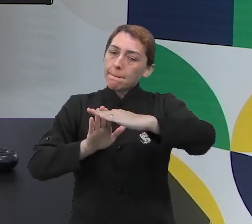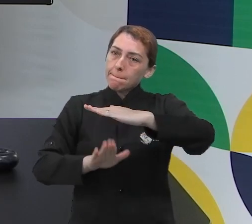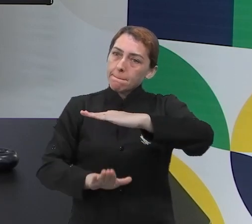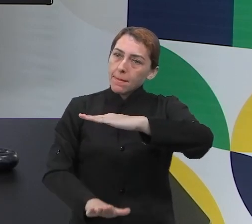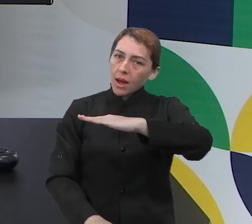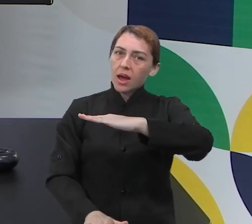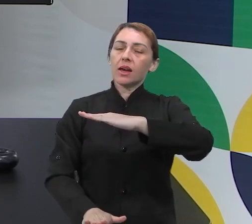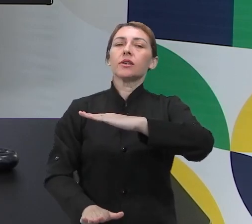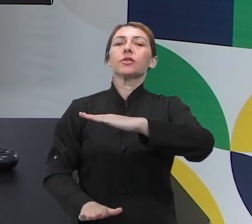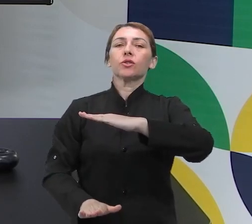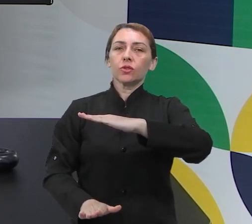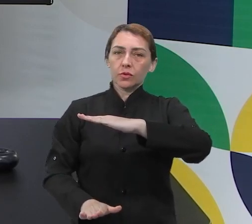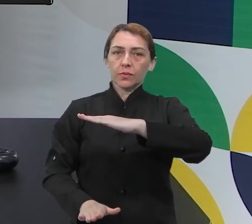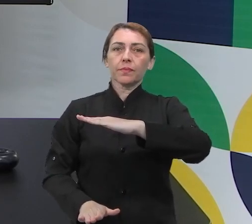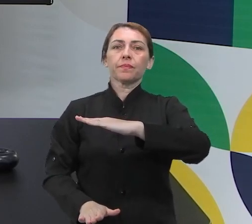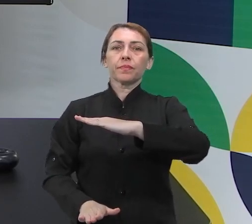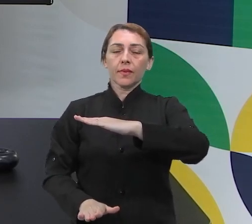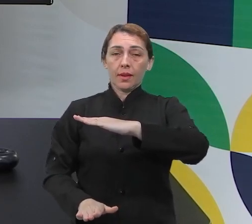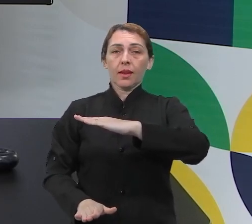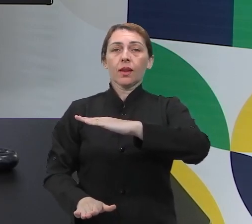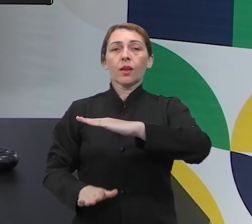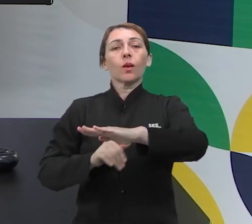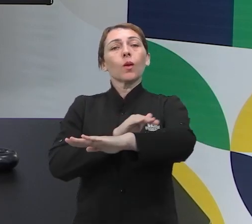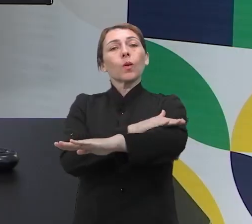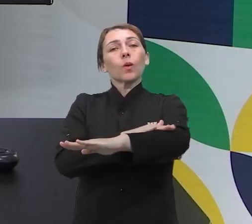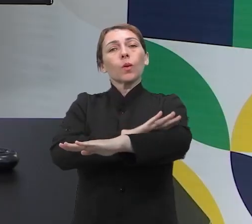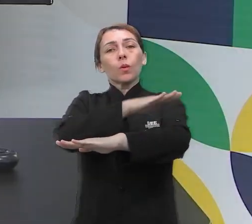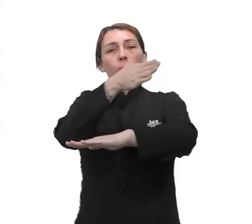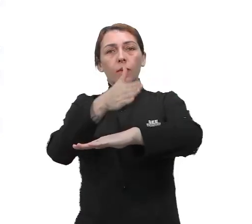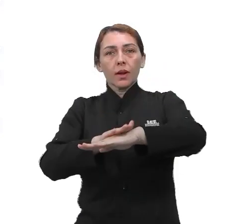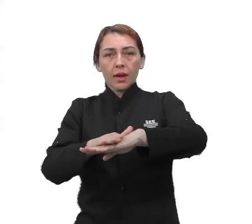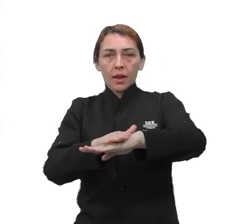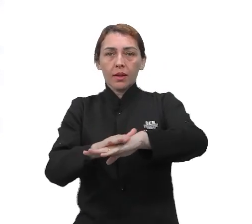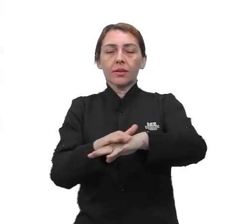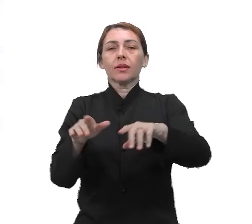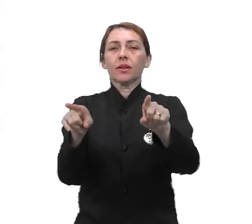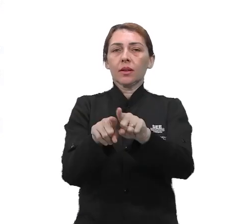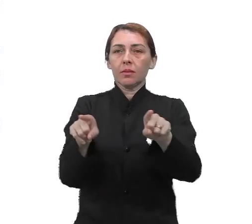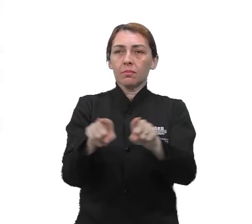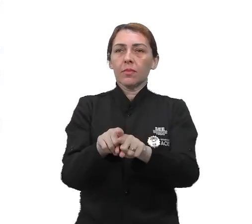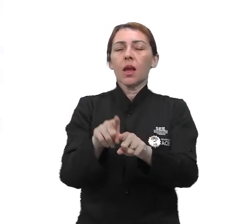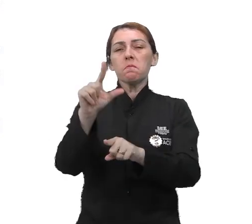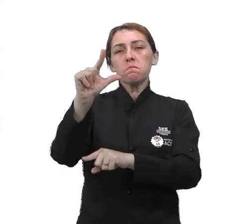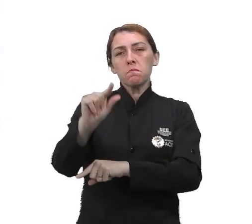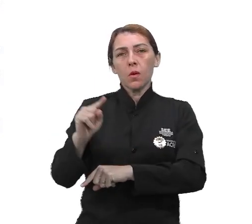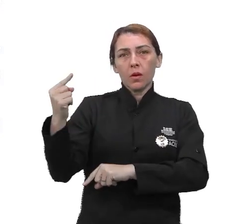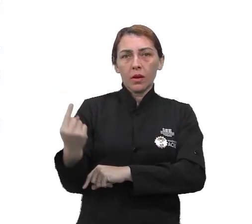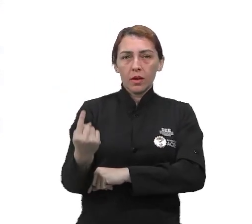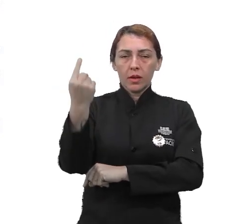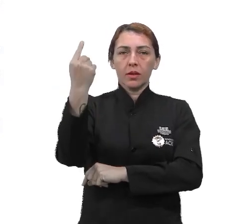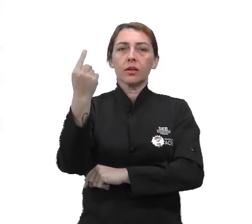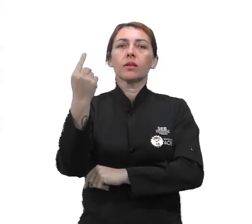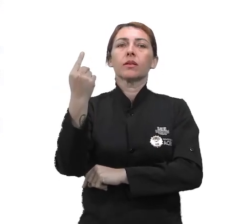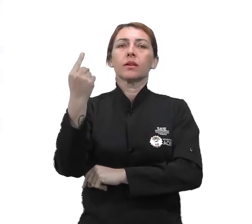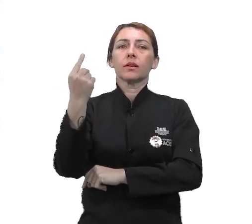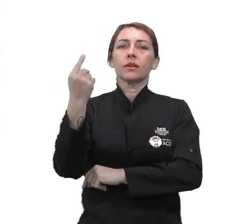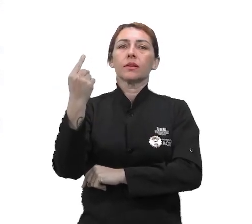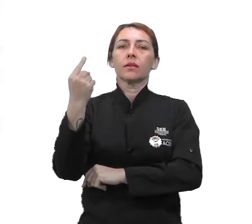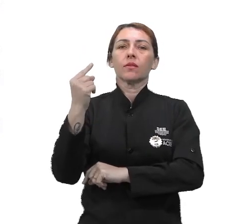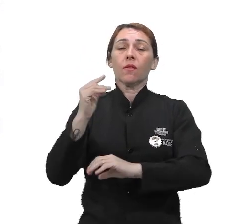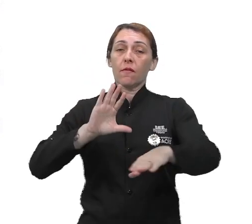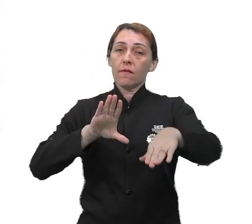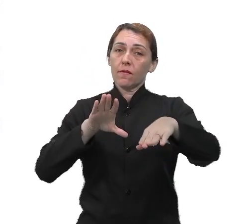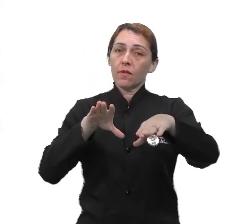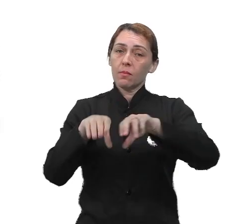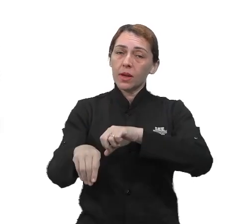ali na sua altitude do planalto, e aí pouco acidentada, de baixa altitude. O processo de formação das planícies, em